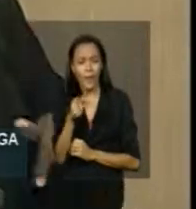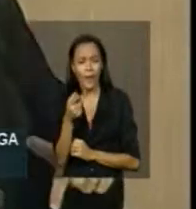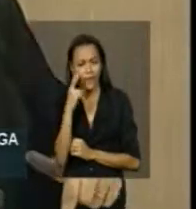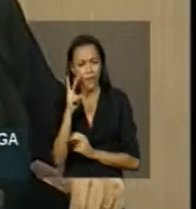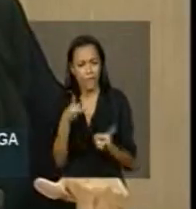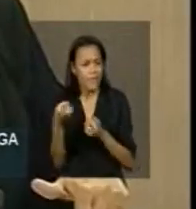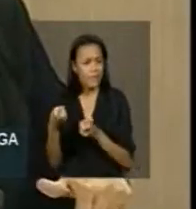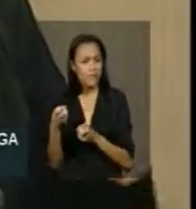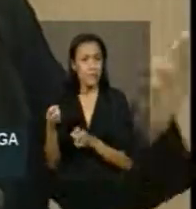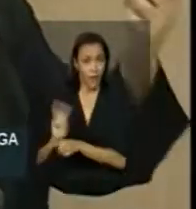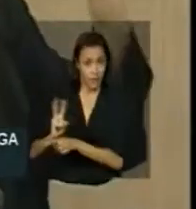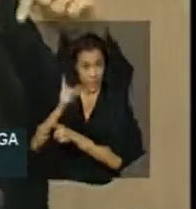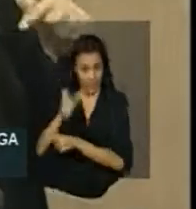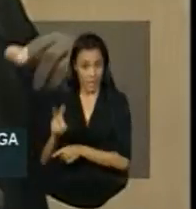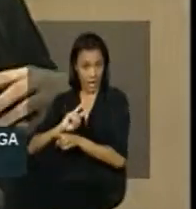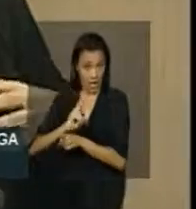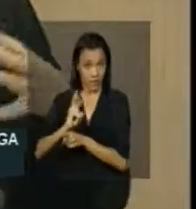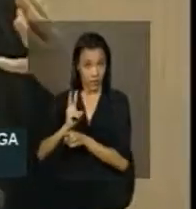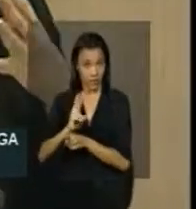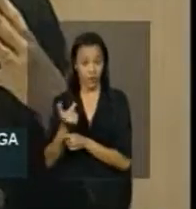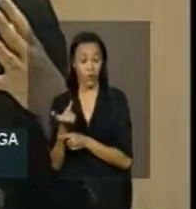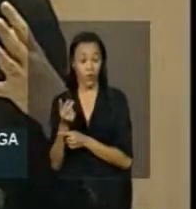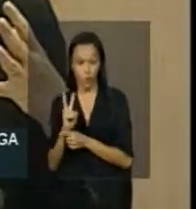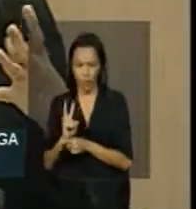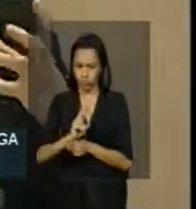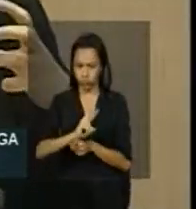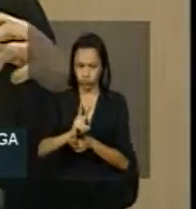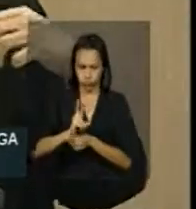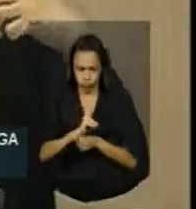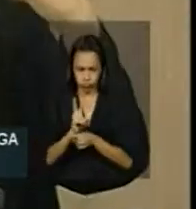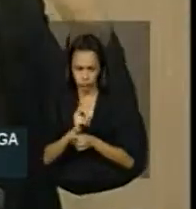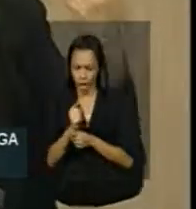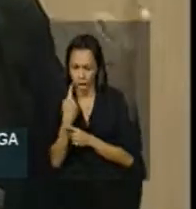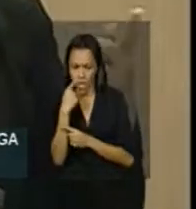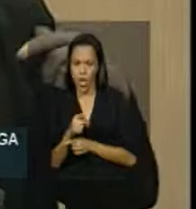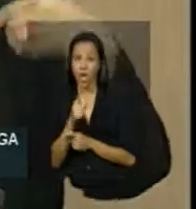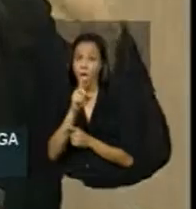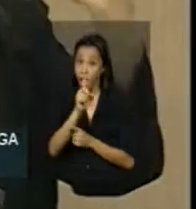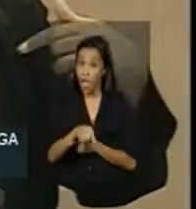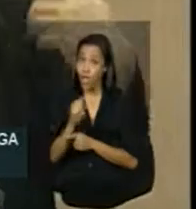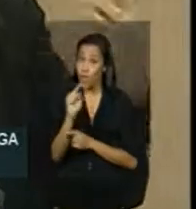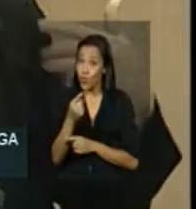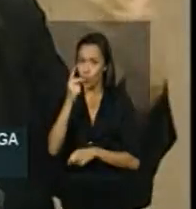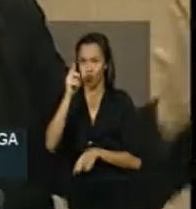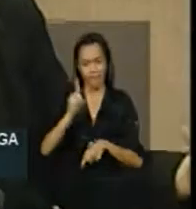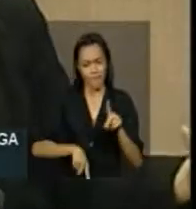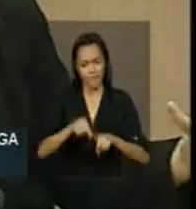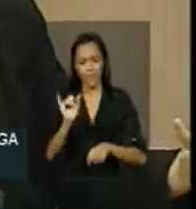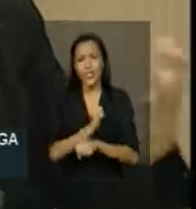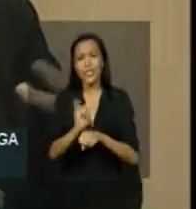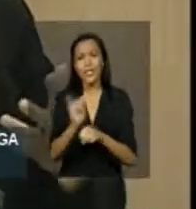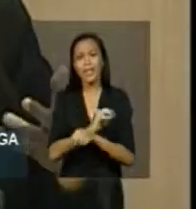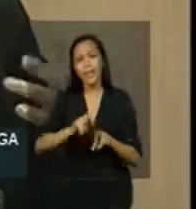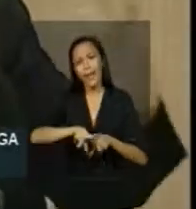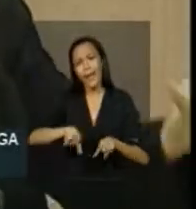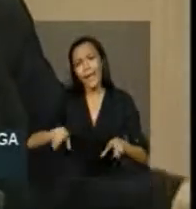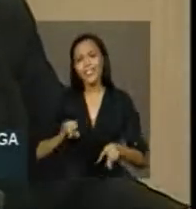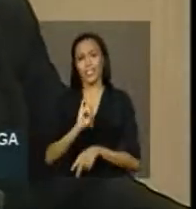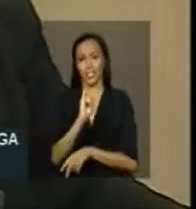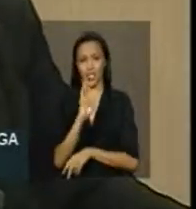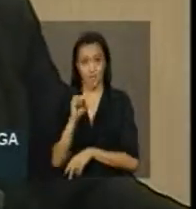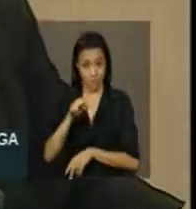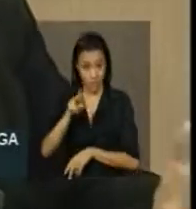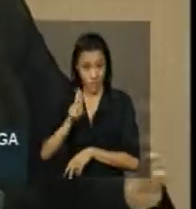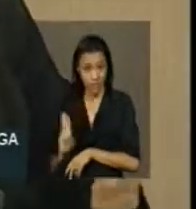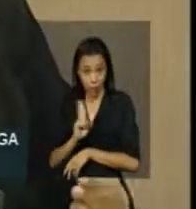que isso não seja visto para fiscalização porque a fiscalização como atua o instrumento de ter é um instrumento do conjunto de coisas que Obama usa com seus